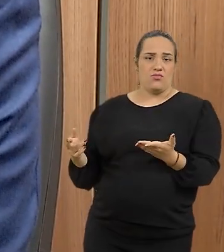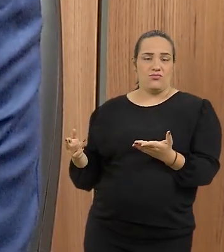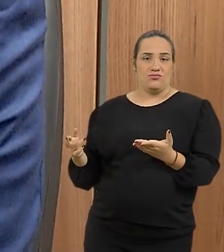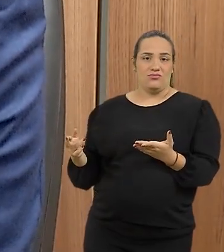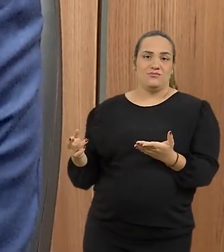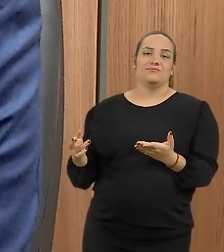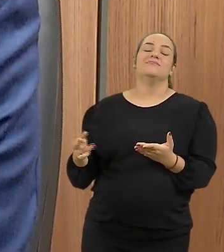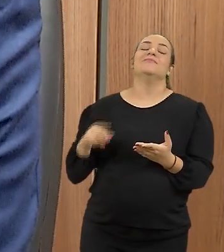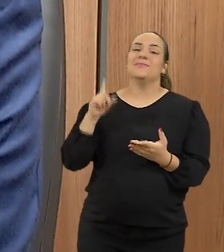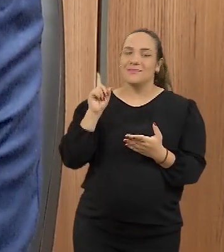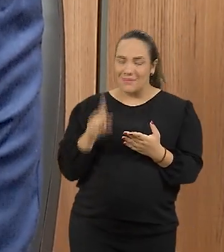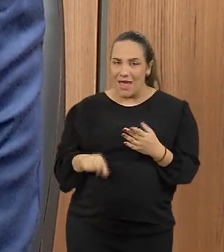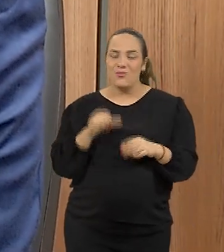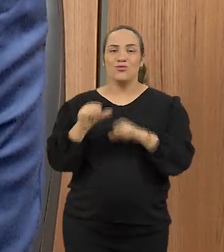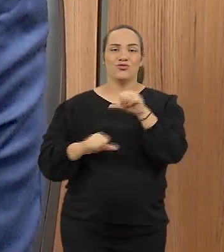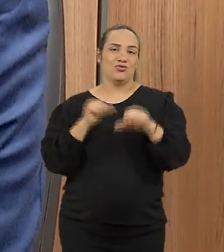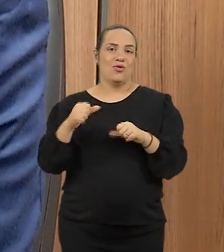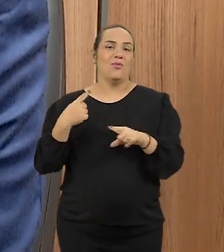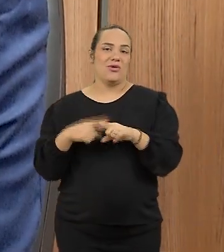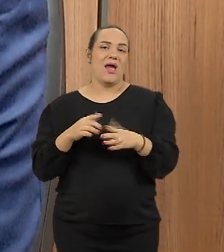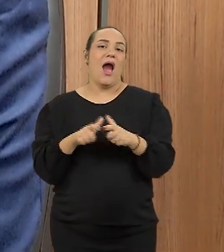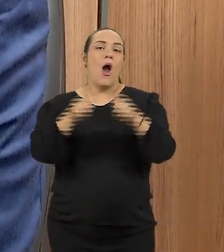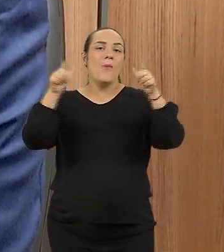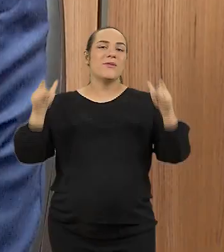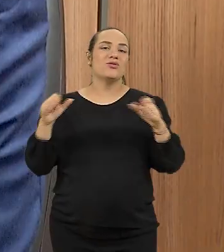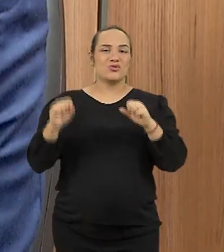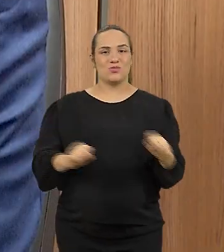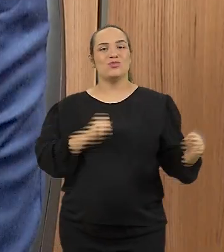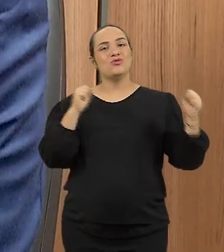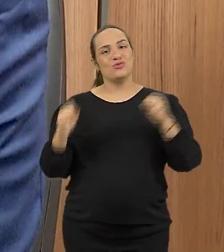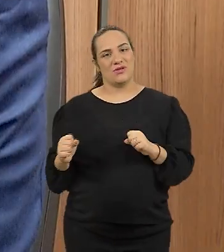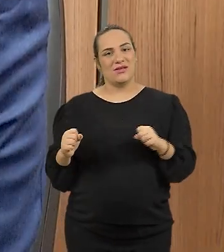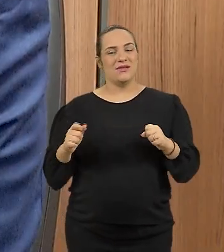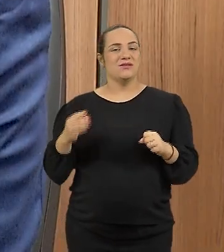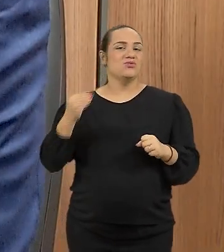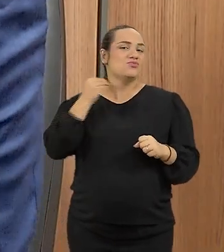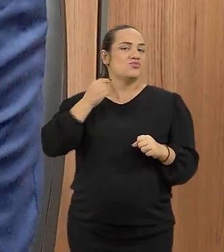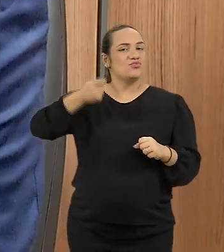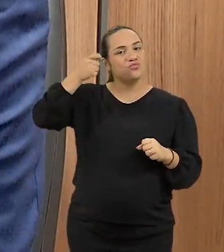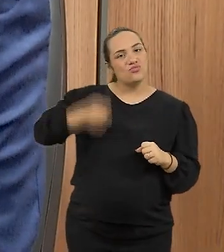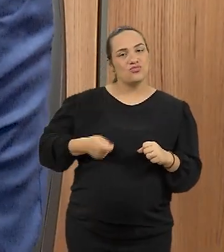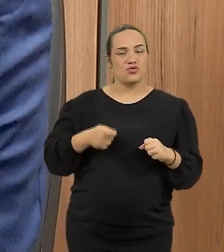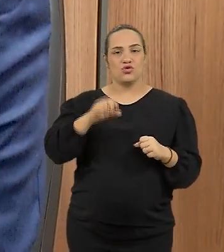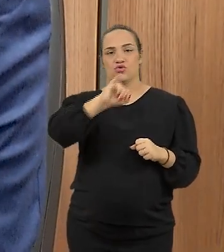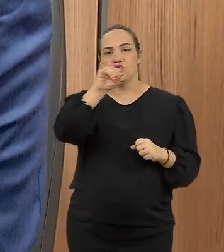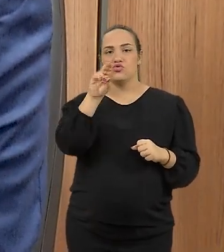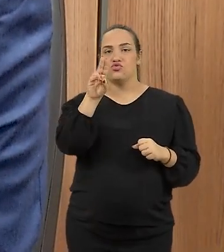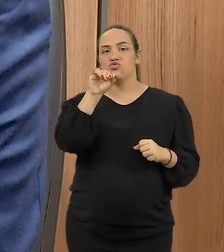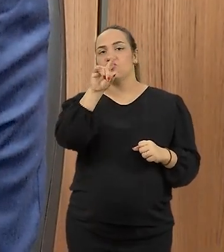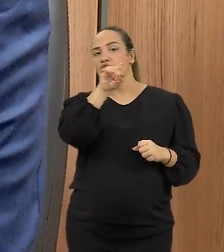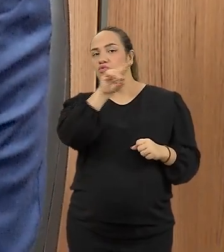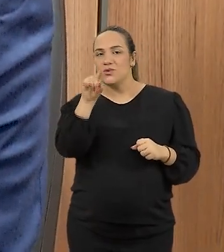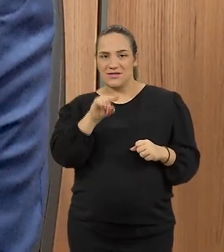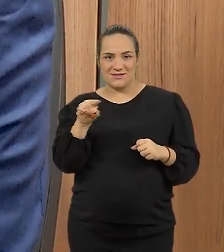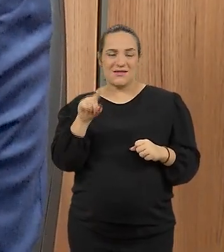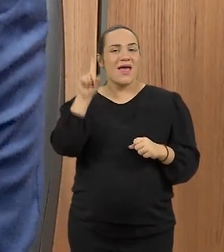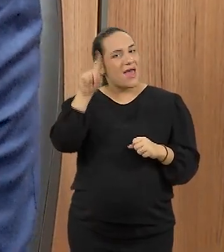com essa mudança dos poderes do juiz, tornando-os atípico. Então, para mim, essa é a